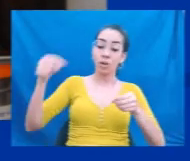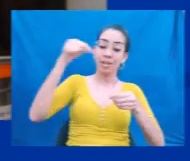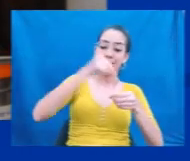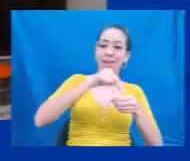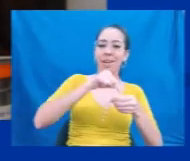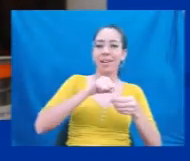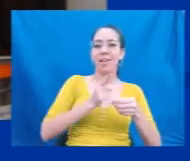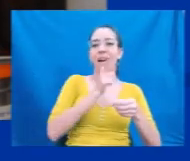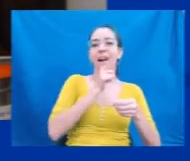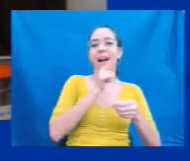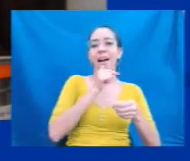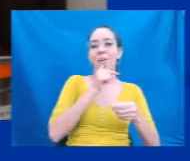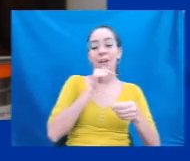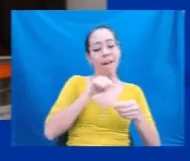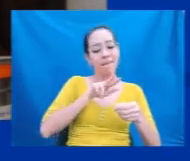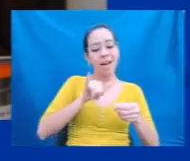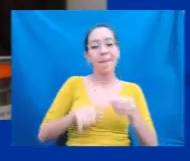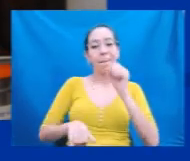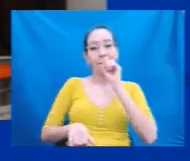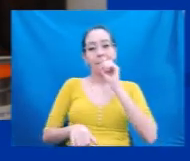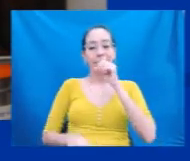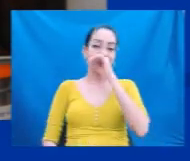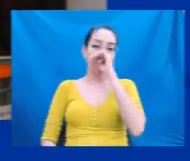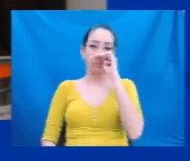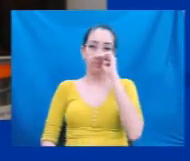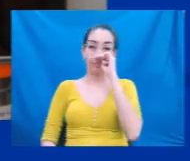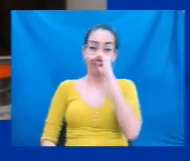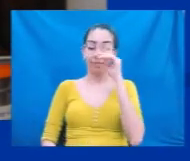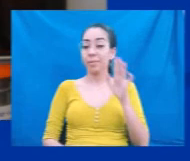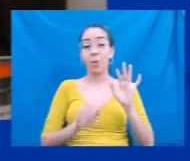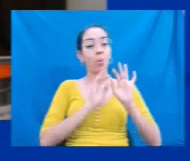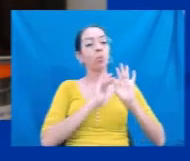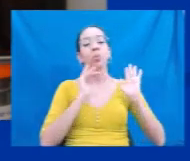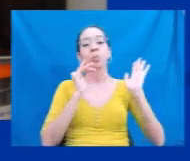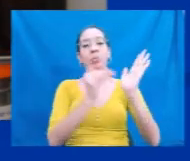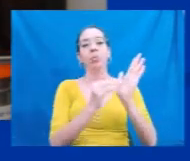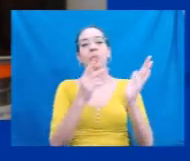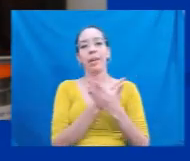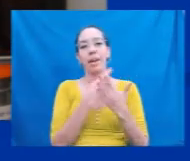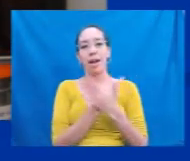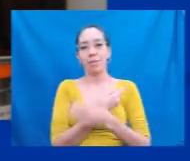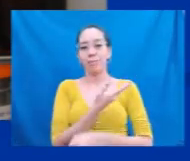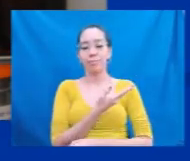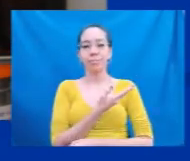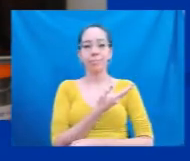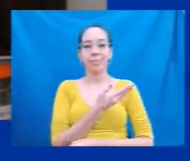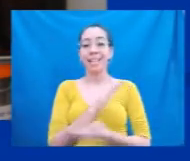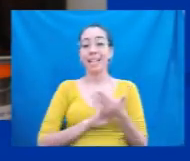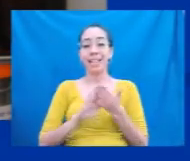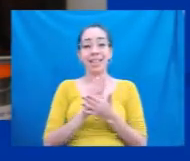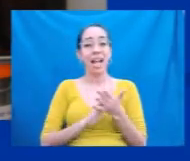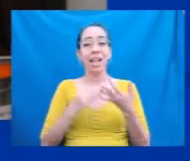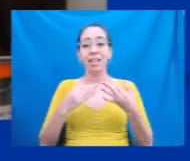Nesse recipiente e coisas do tipo, tá? Então, algo realmente tudo errado numa única imagem.